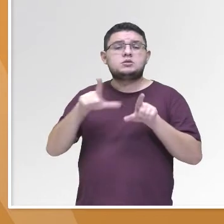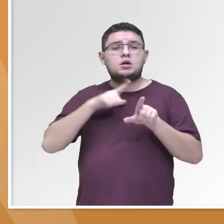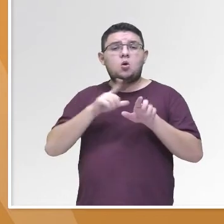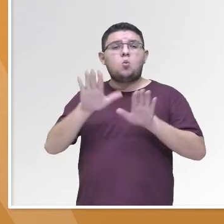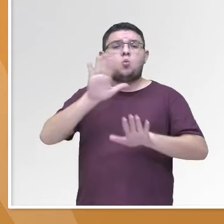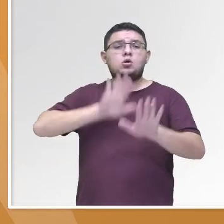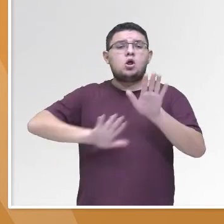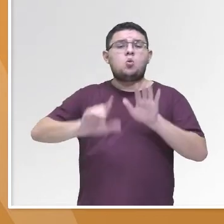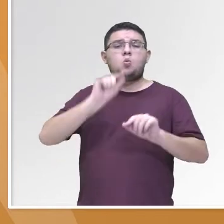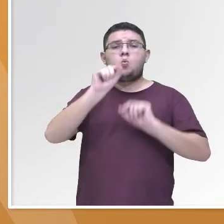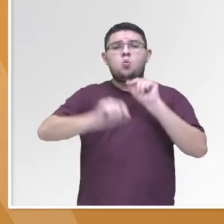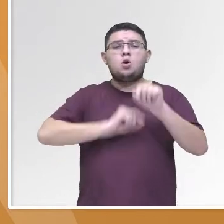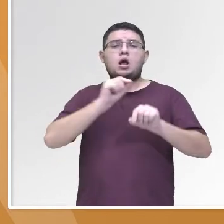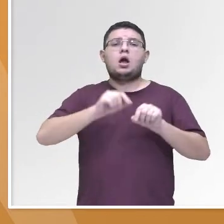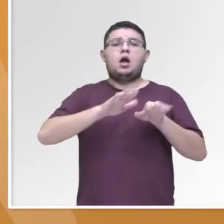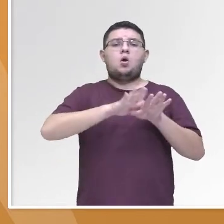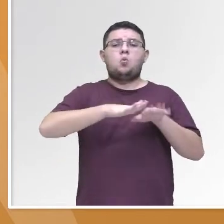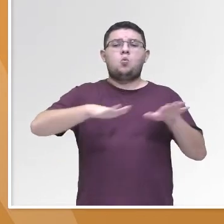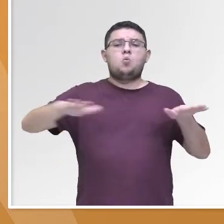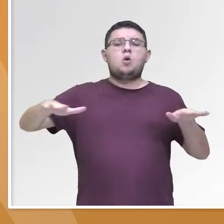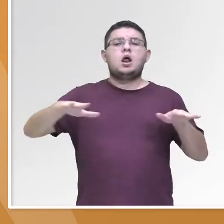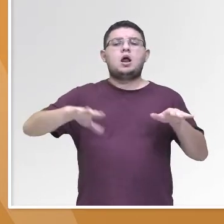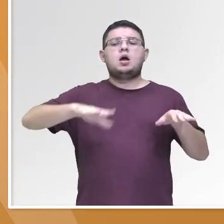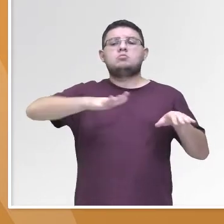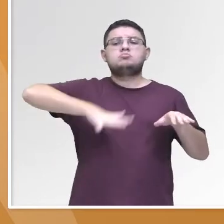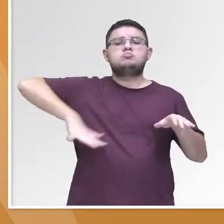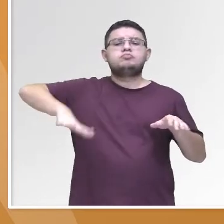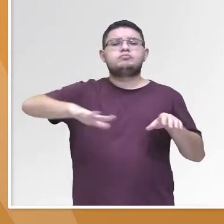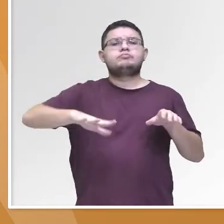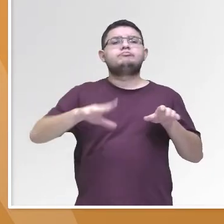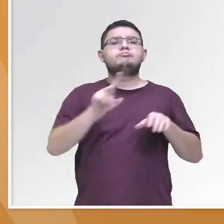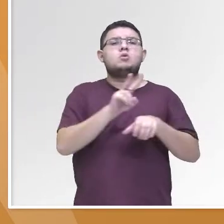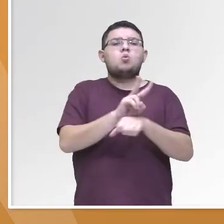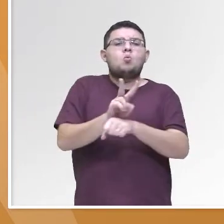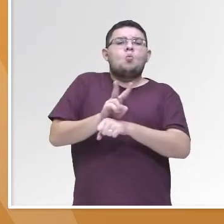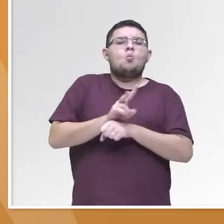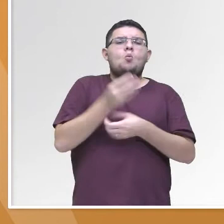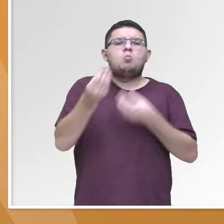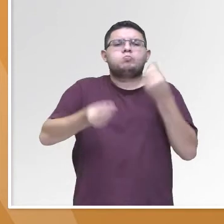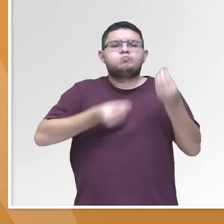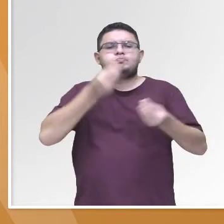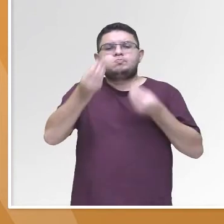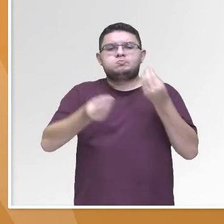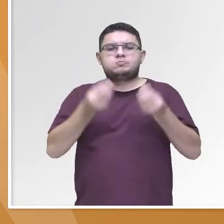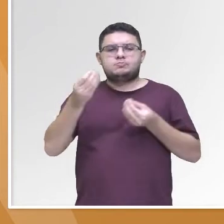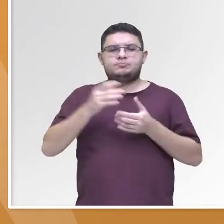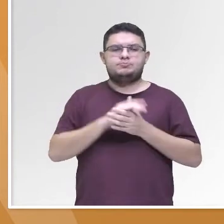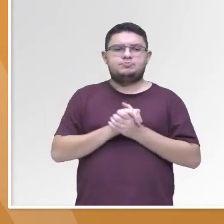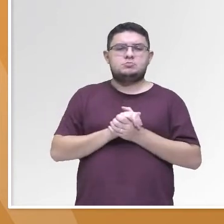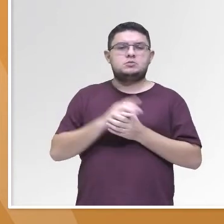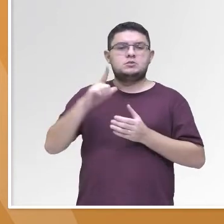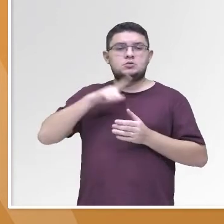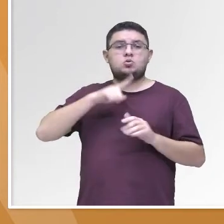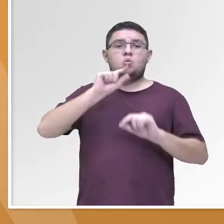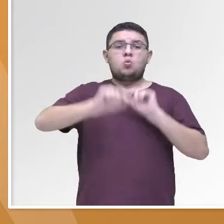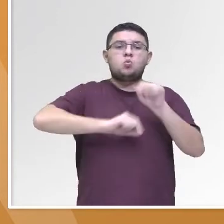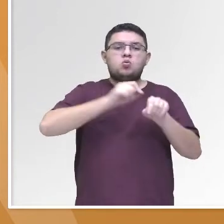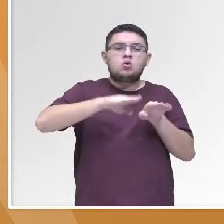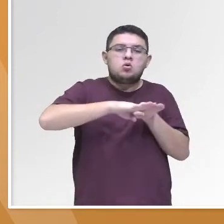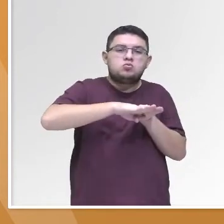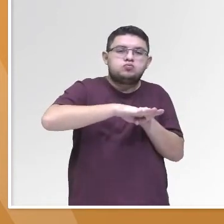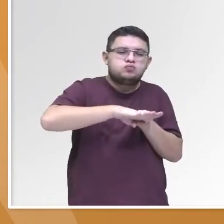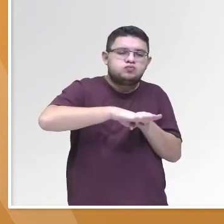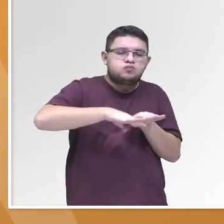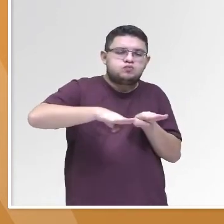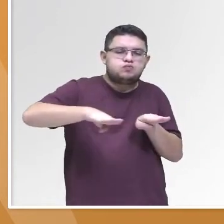terreno de onde é construído o aterro sanitário, né? Aqui a gente pode observar o nivelamento da terra, né,